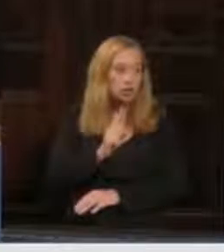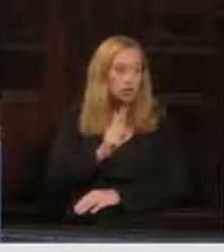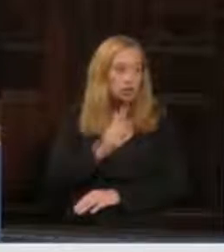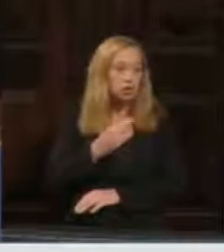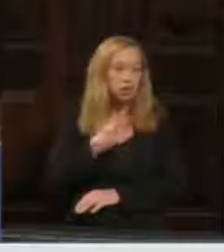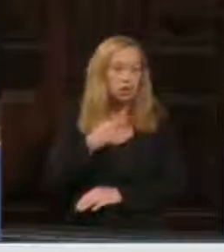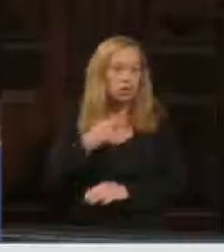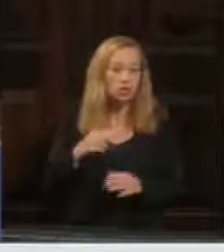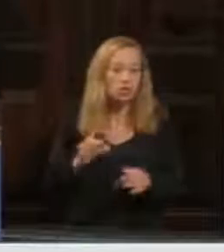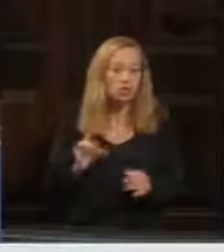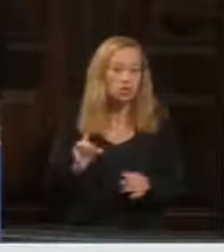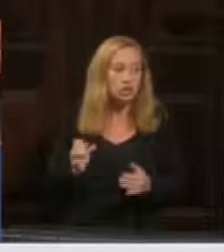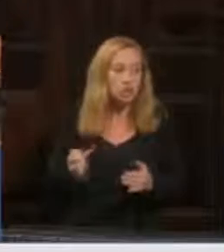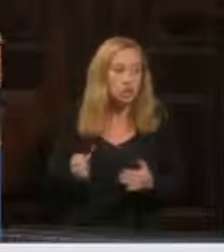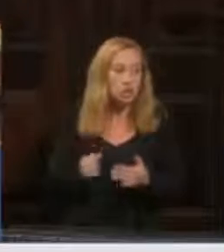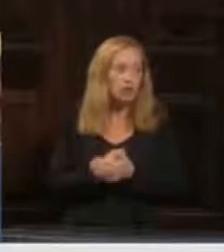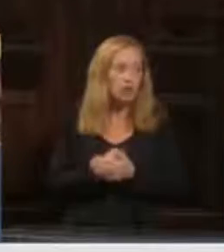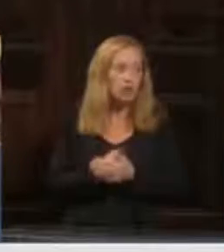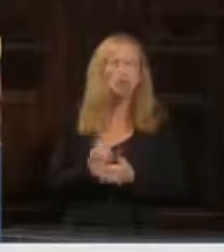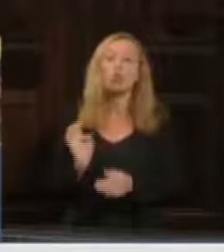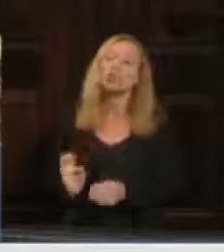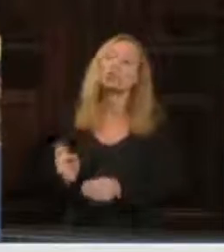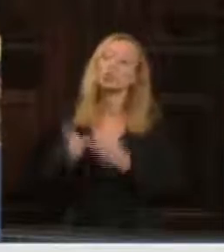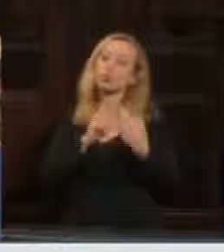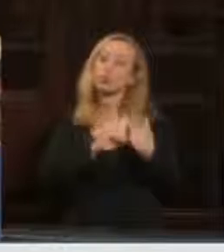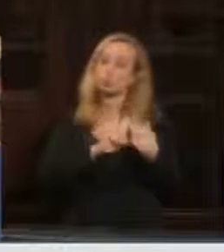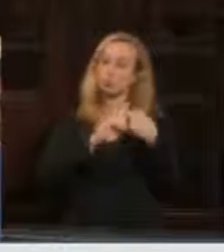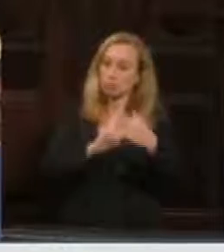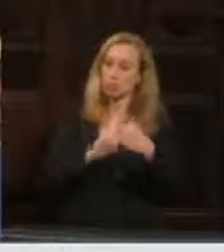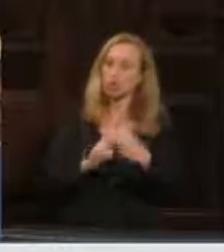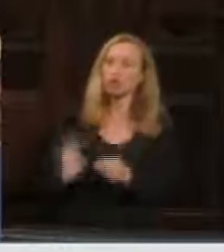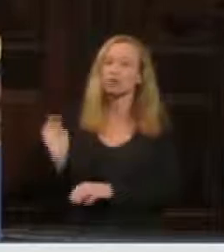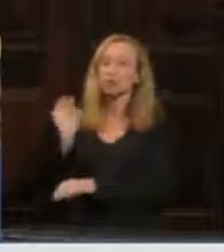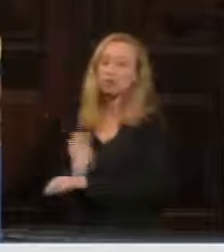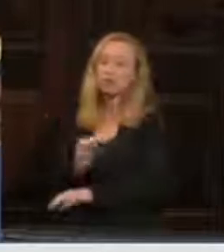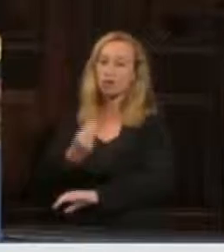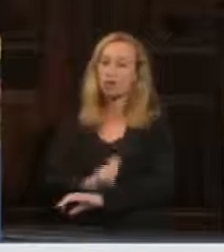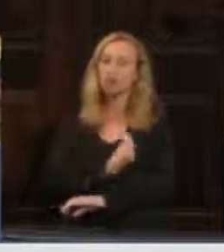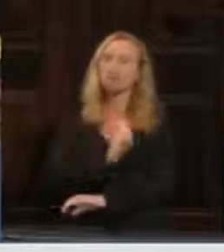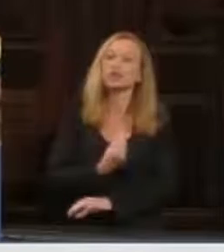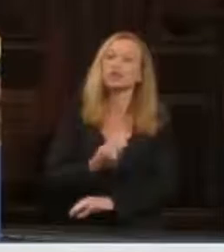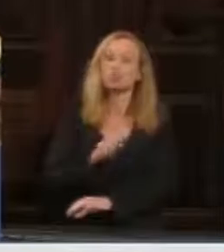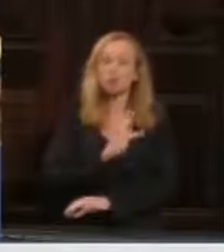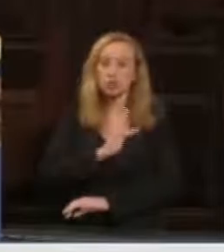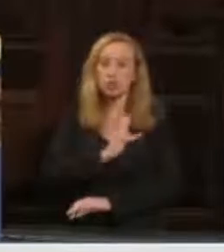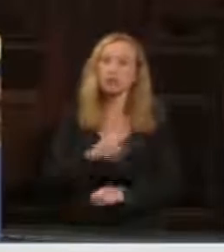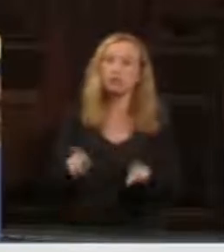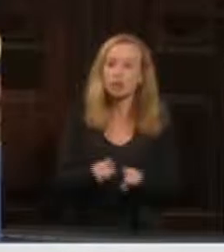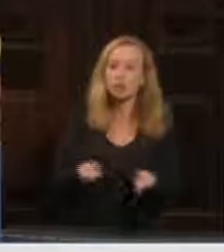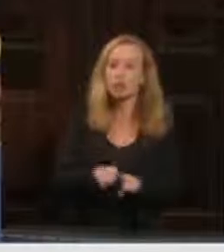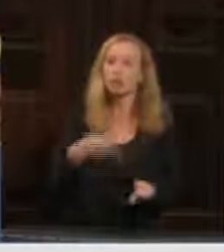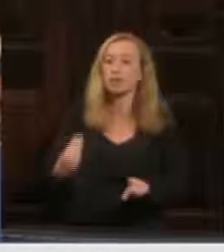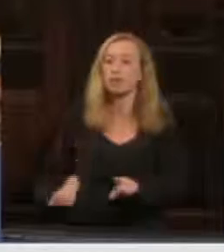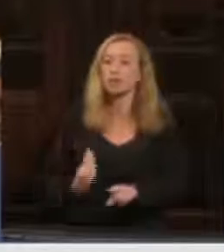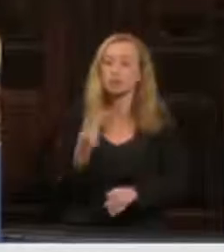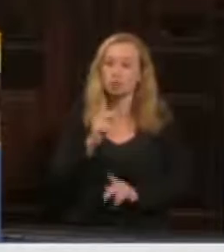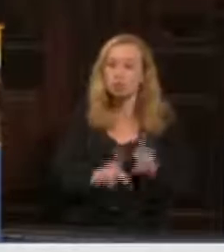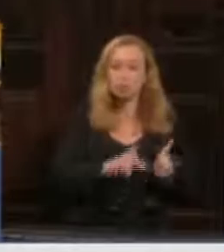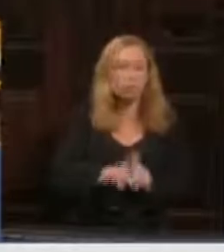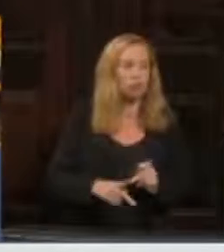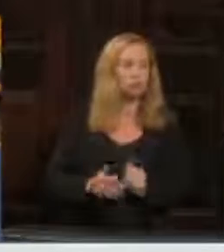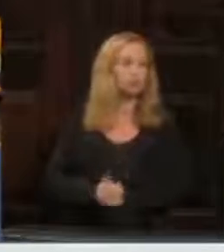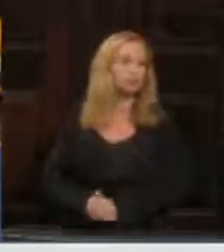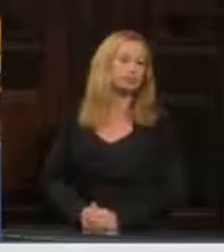Estado precisa se responsabilizar pela vida dos policiais e também pela vida da população. Uma